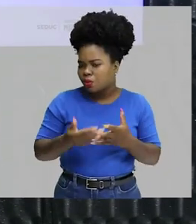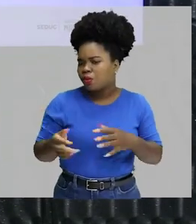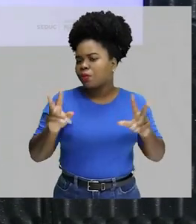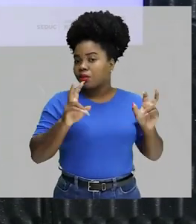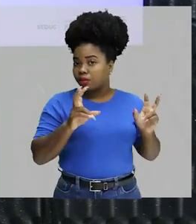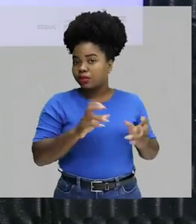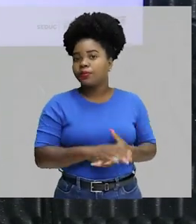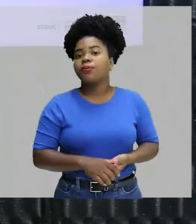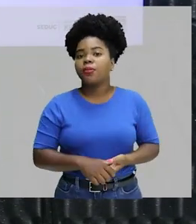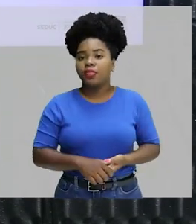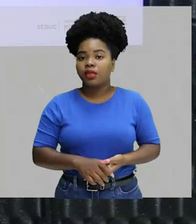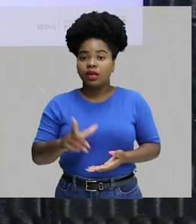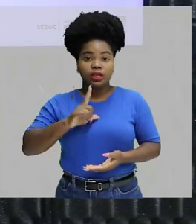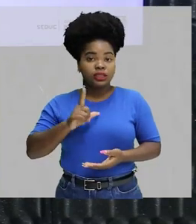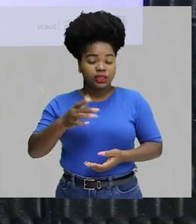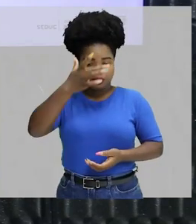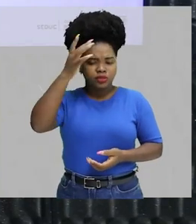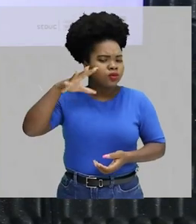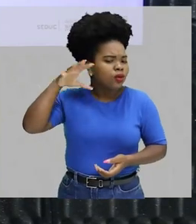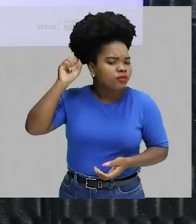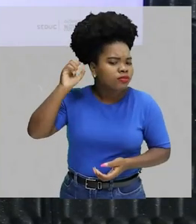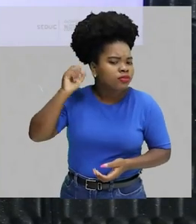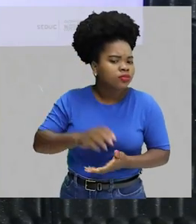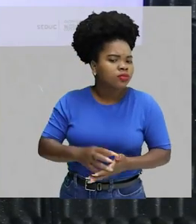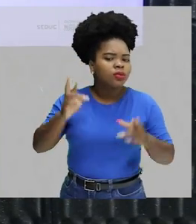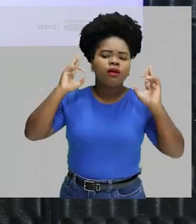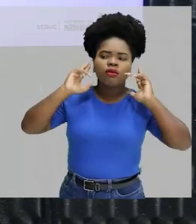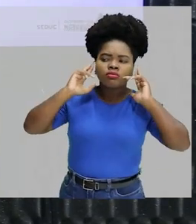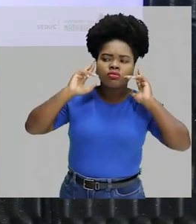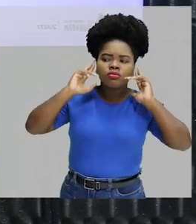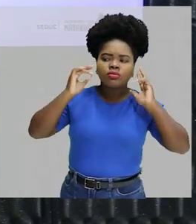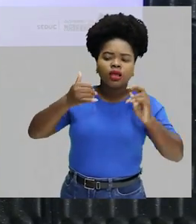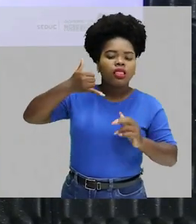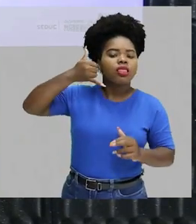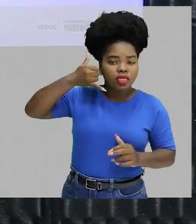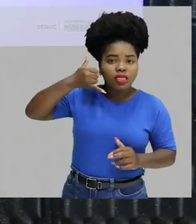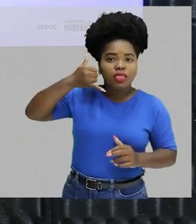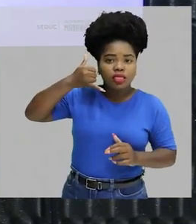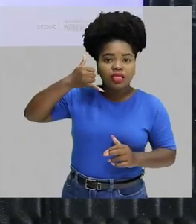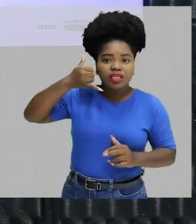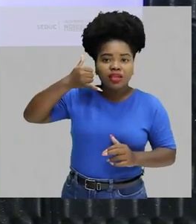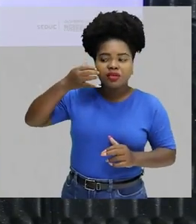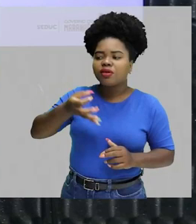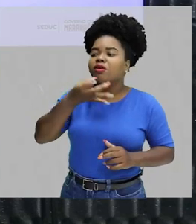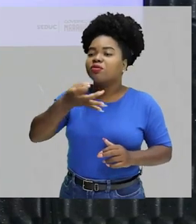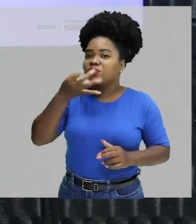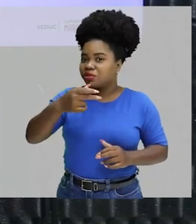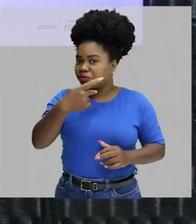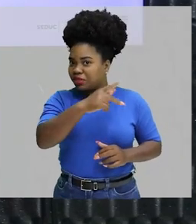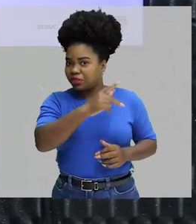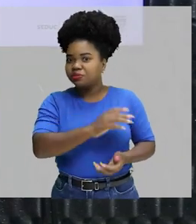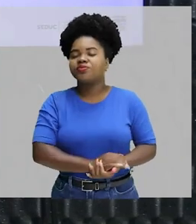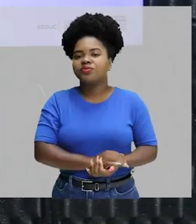aí vem o ouvinte liga e dá a opinião dele eu já eu eu gosto de ouvir essas coisas aí não demora muito ligar o